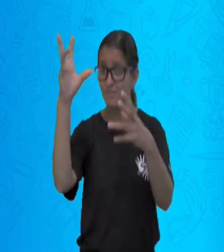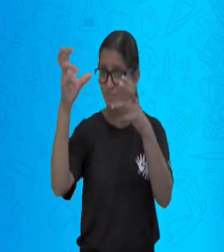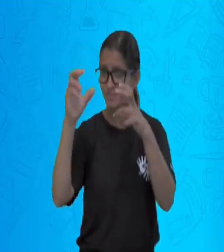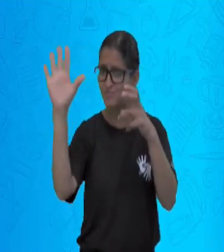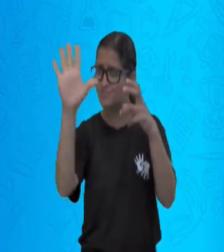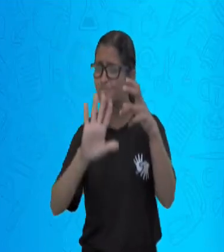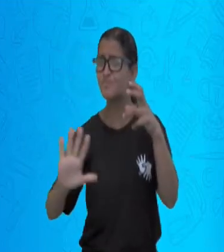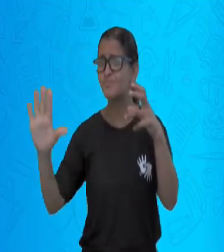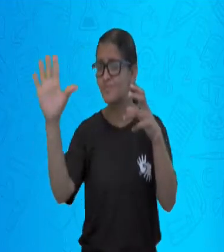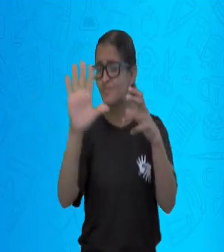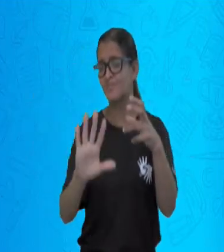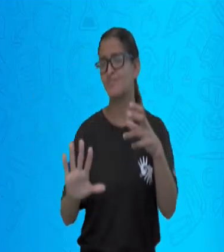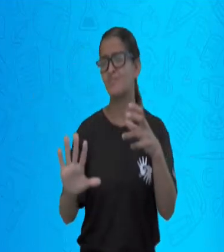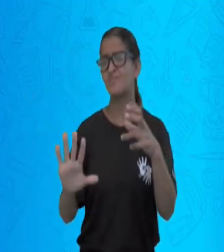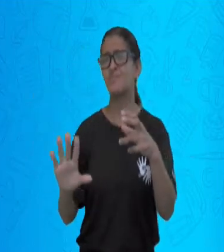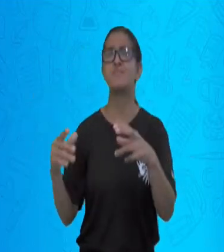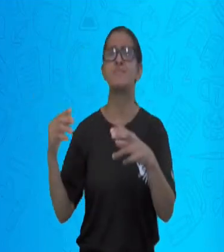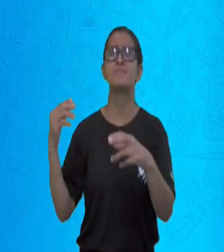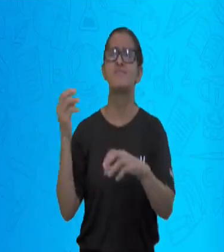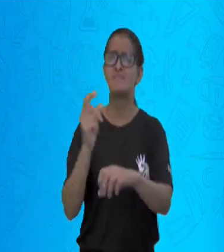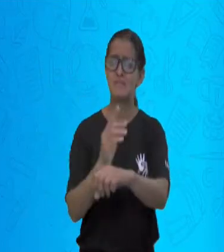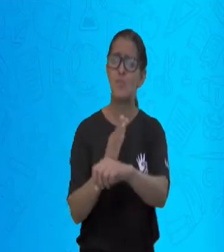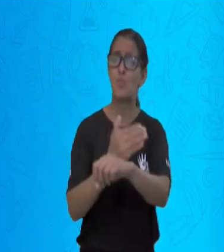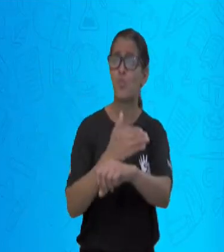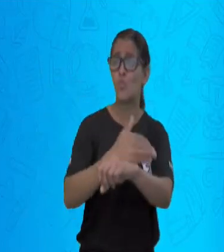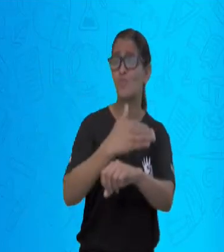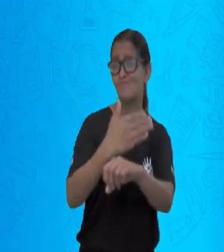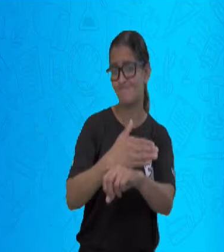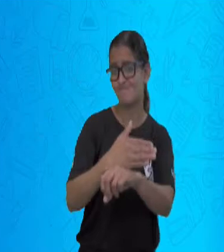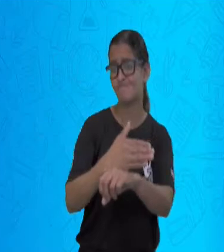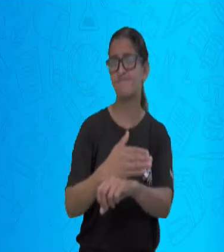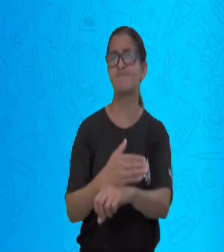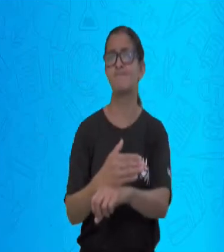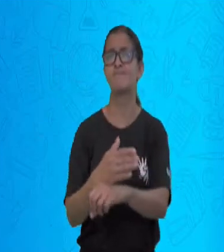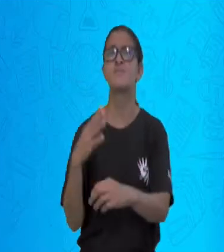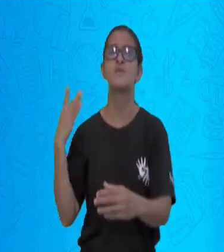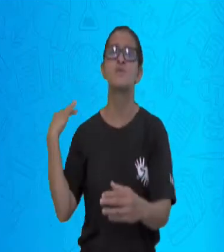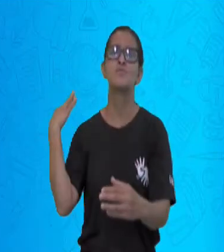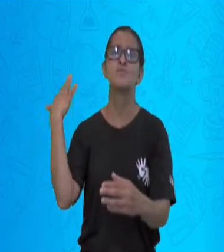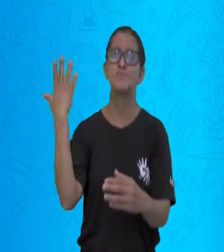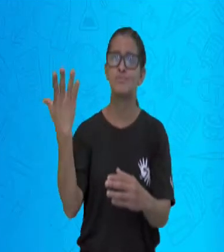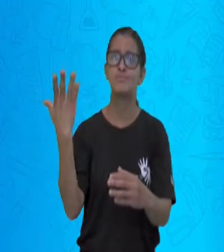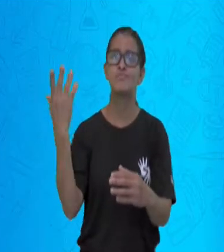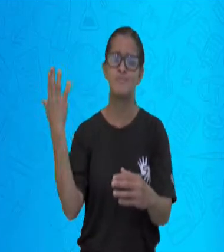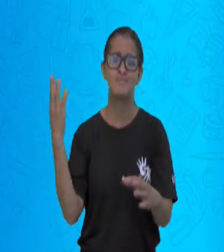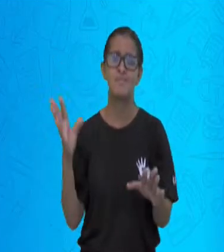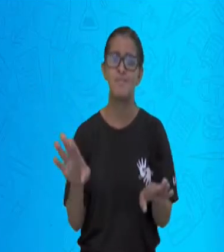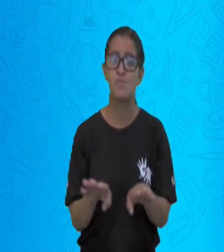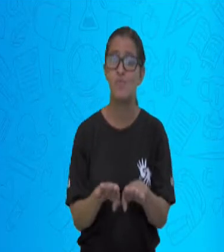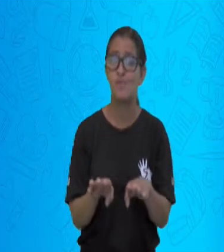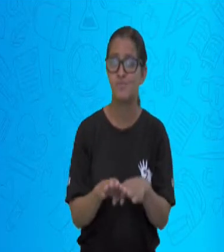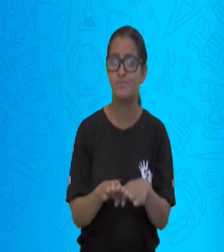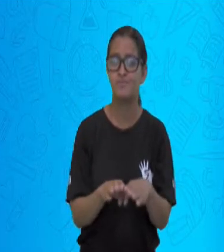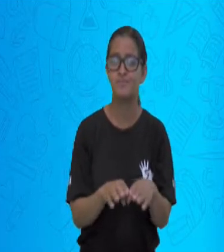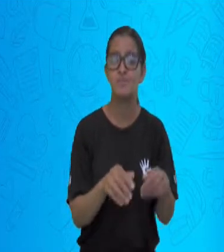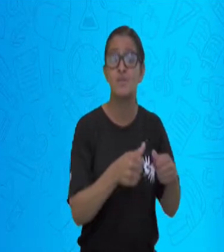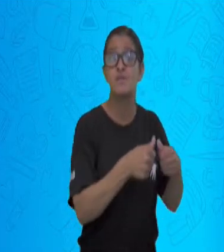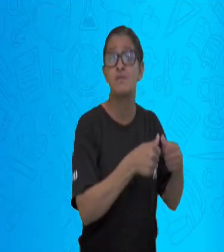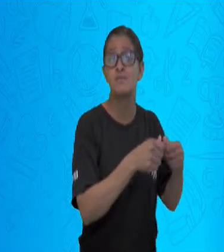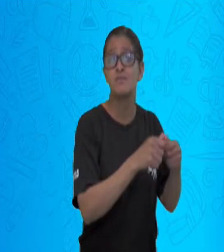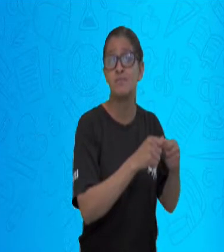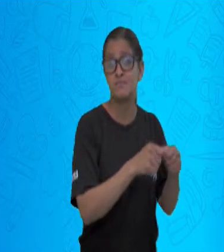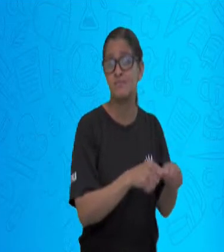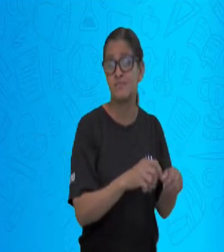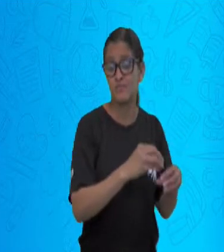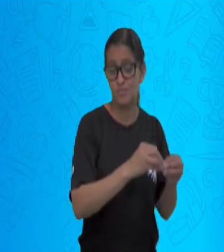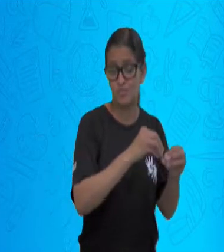linha cronológica da história, tá? Mudanças e permanências. Em diferentes culturas,